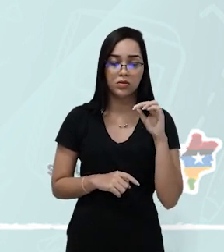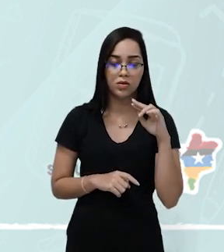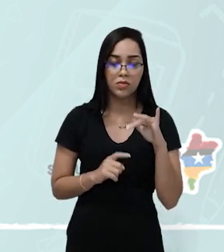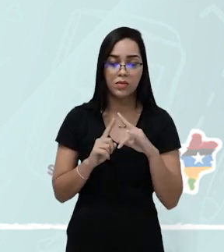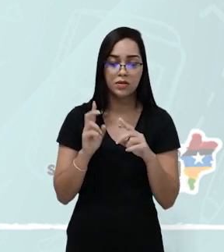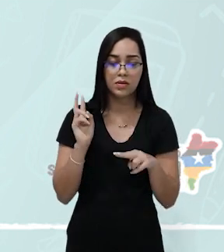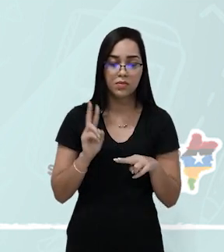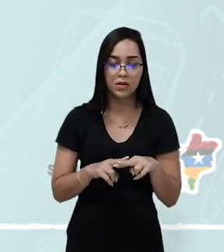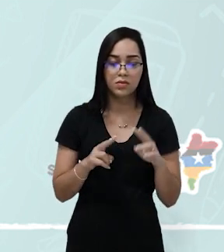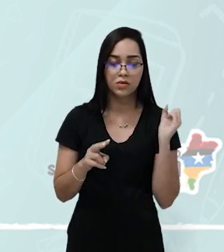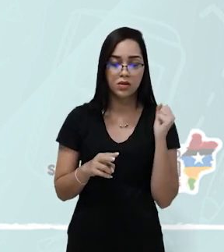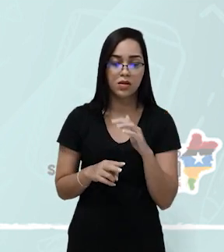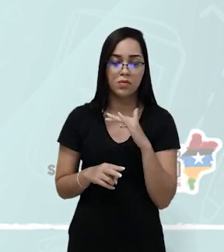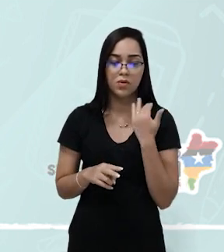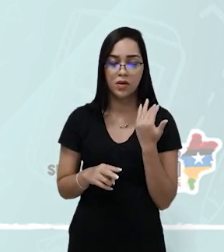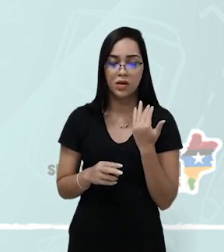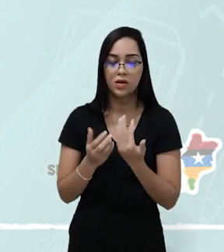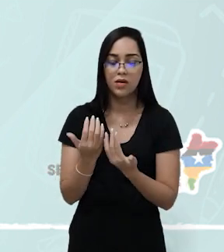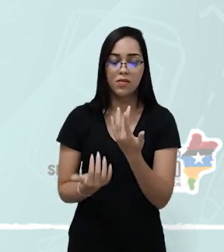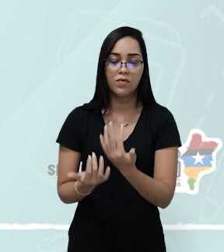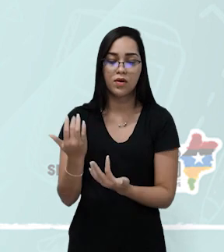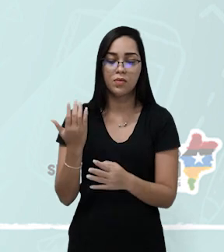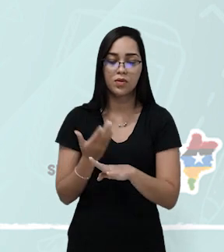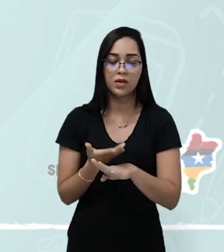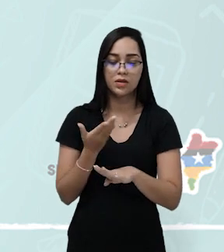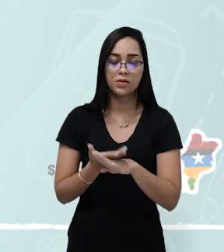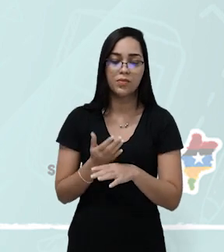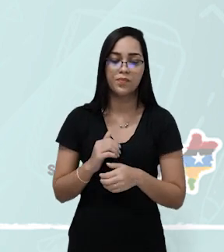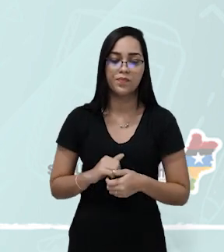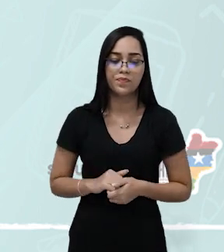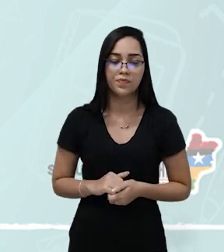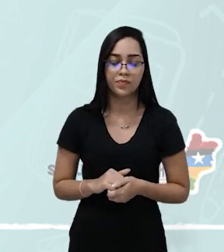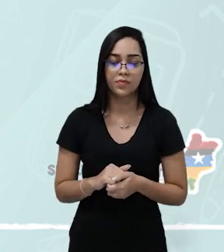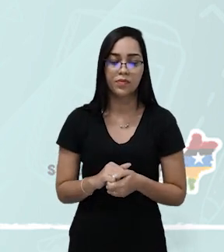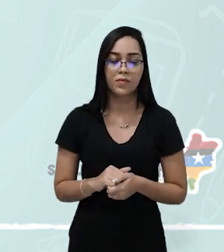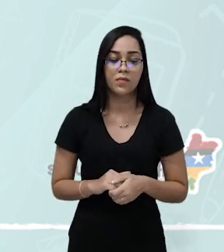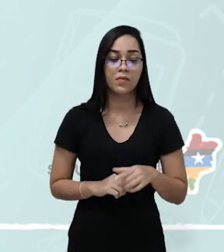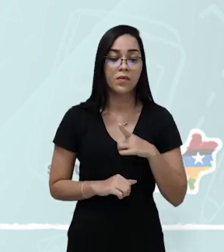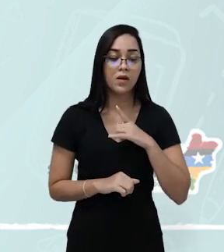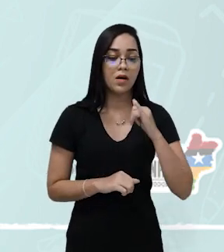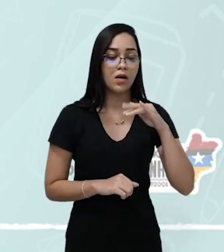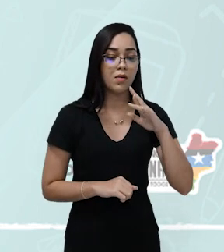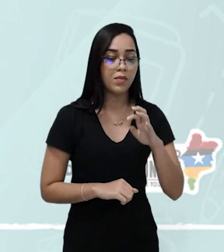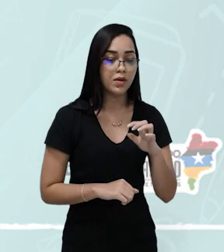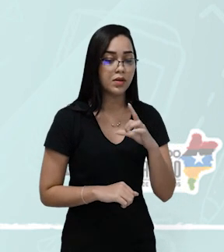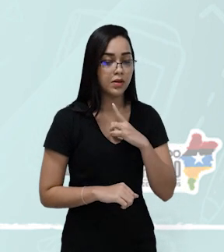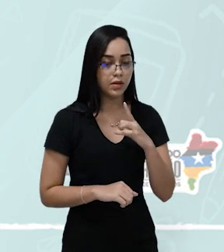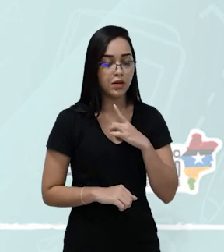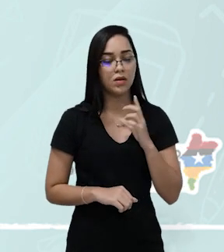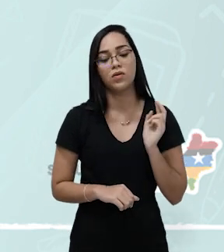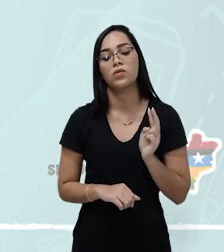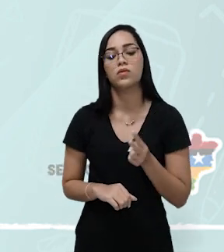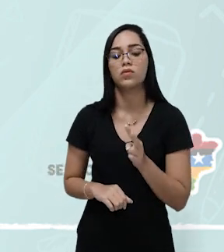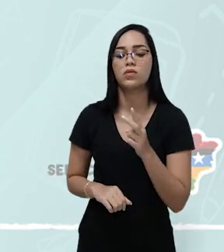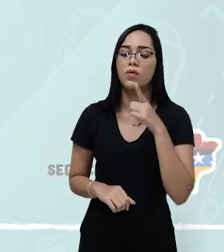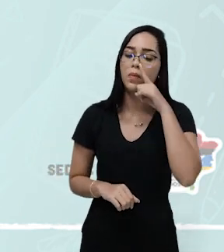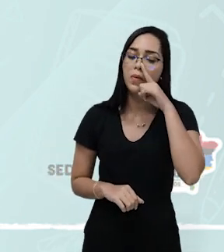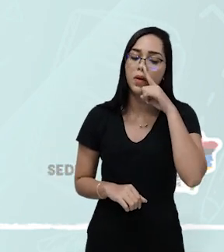Dom Antônio, mas é preso e condenado a morrer na fogueira por traição. O cerco dos aimorés